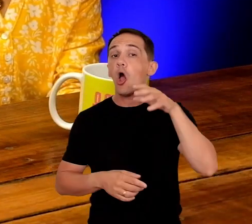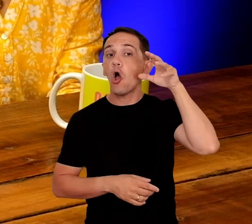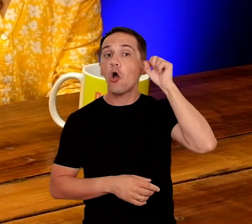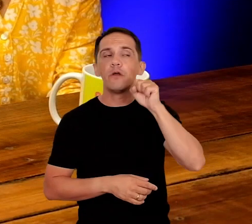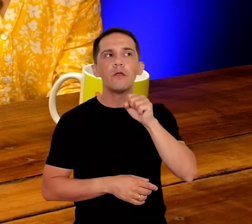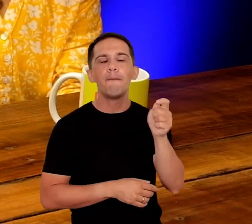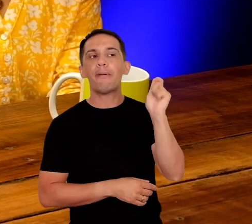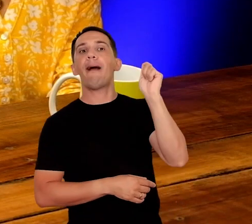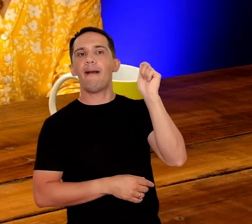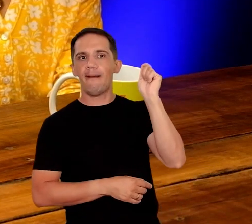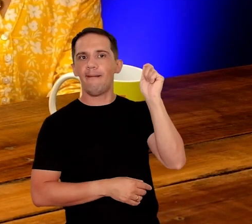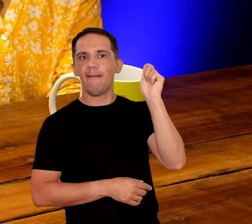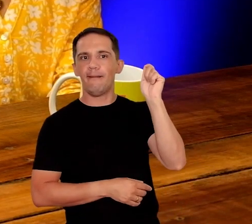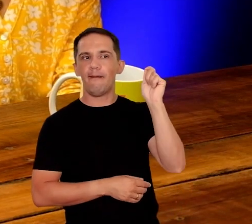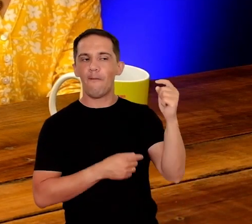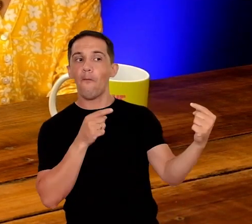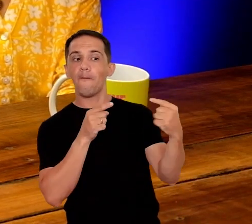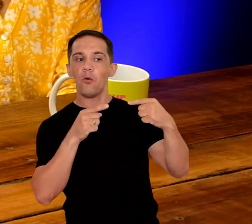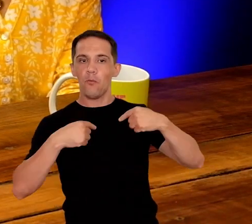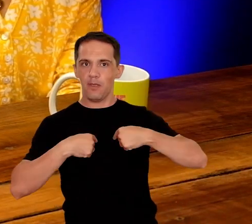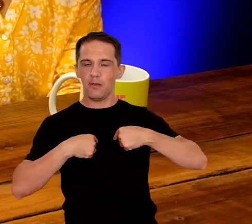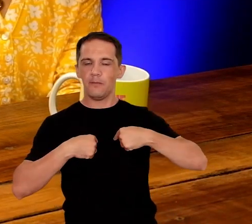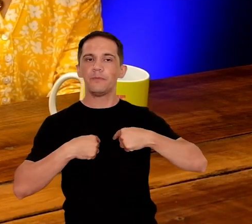muitas vezes, dependendo, né,